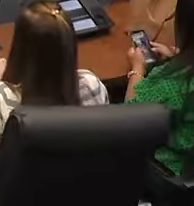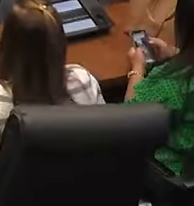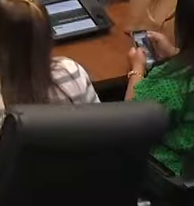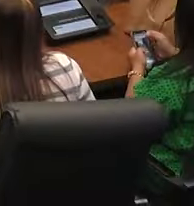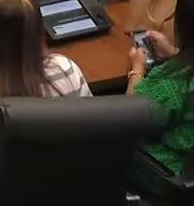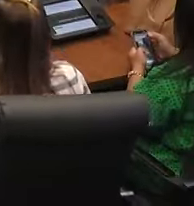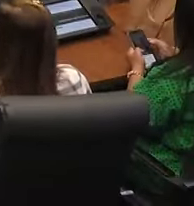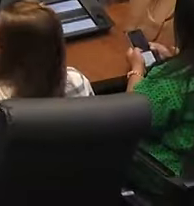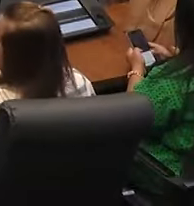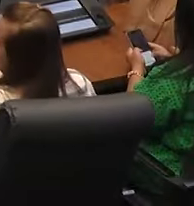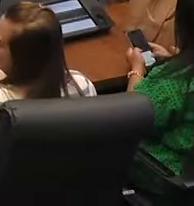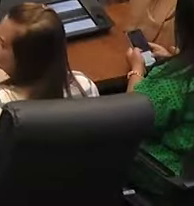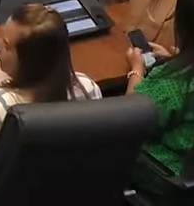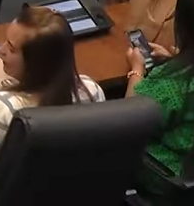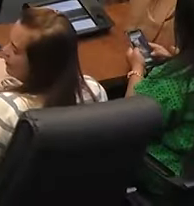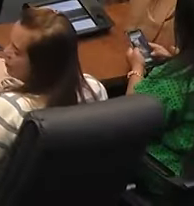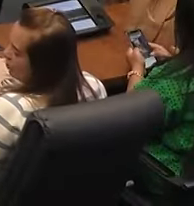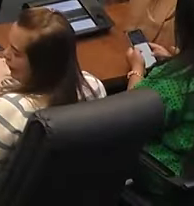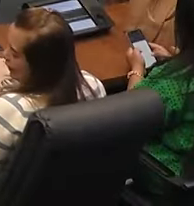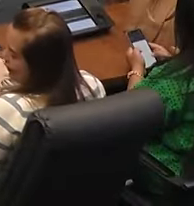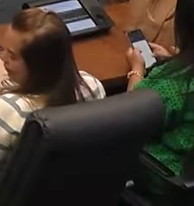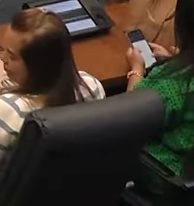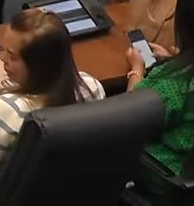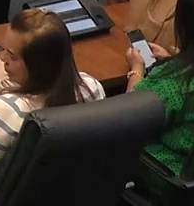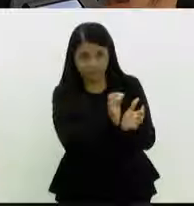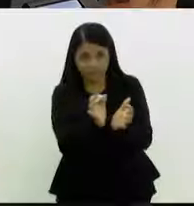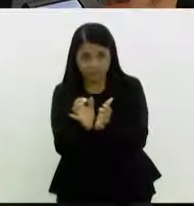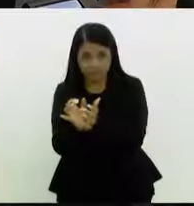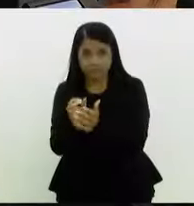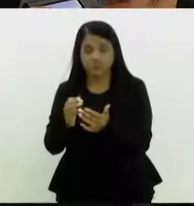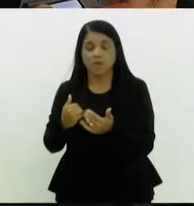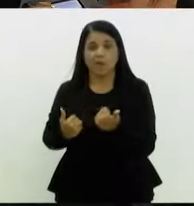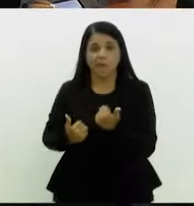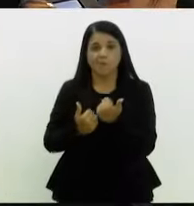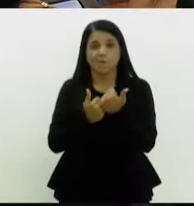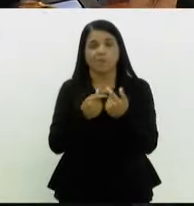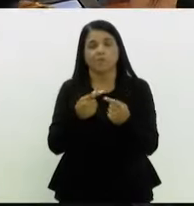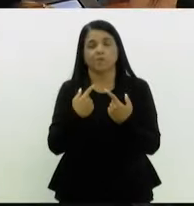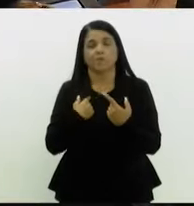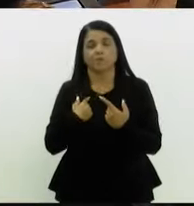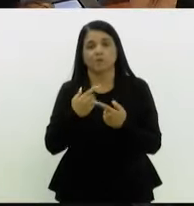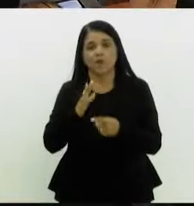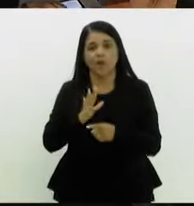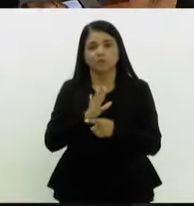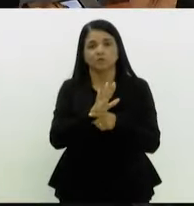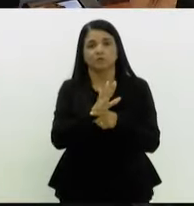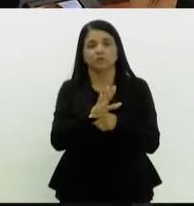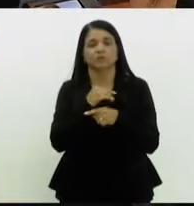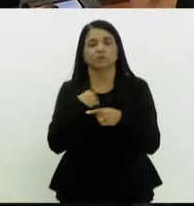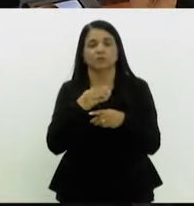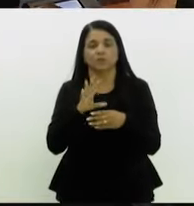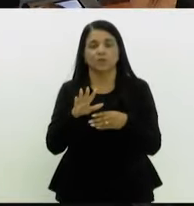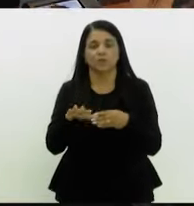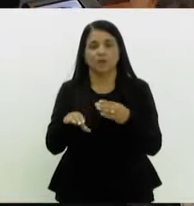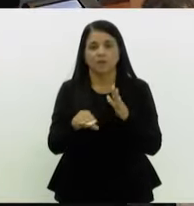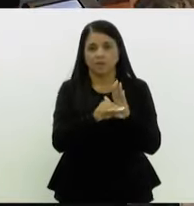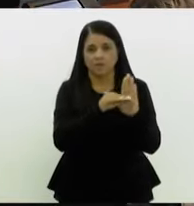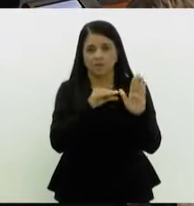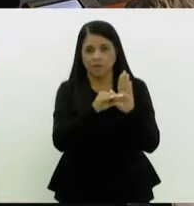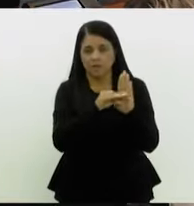que esse essa orquestra ela é mantida com ajuda também de emendas parlamentares de